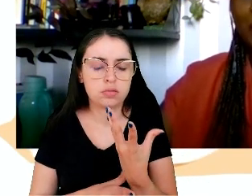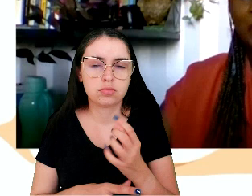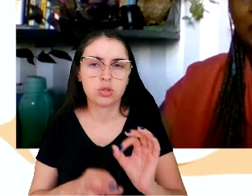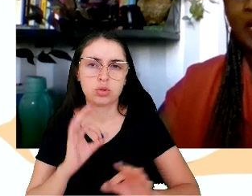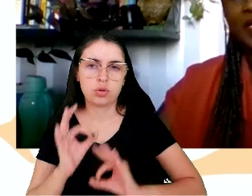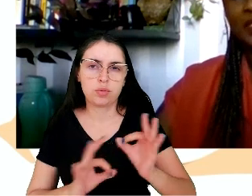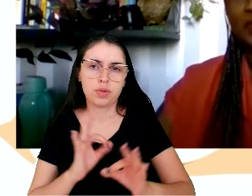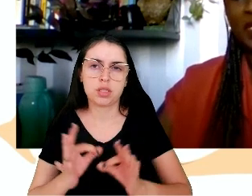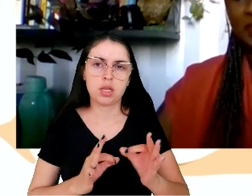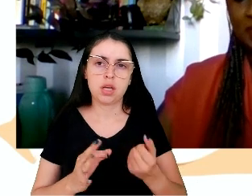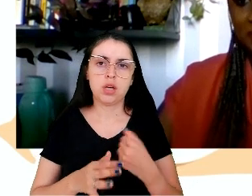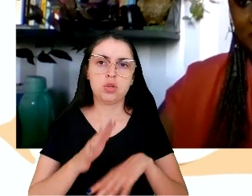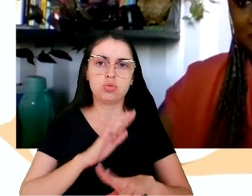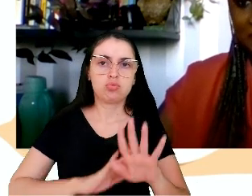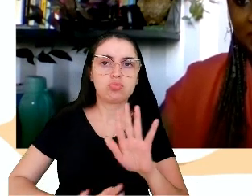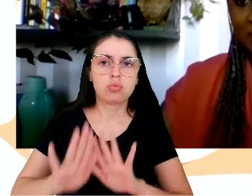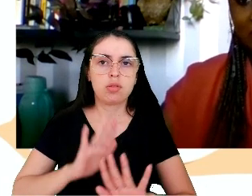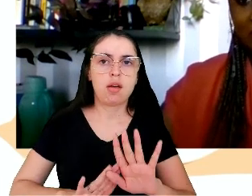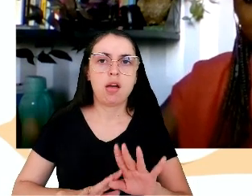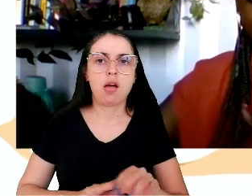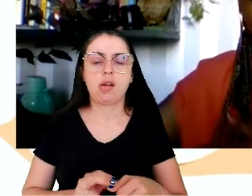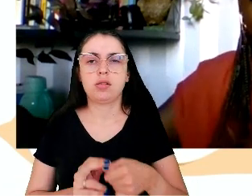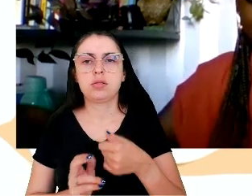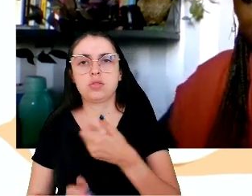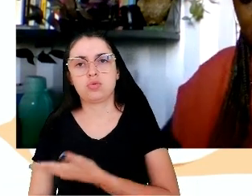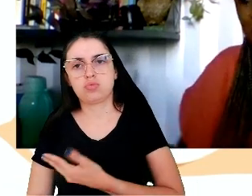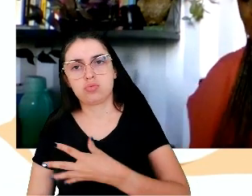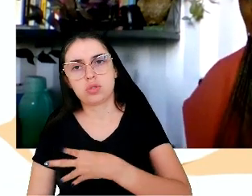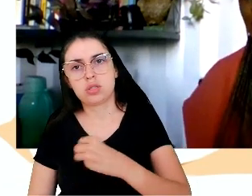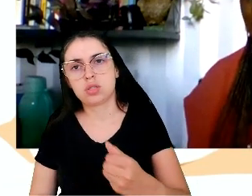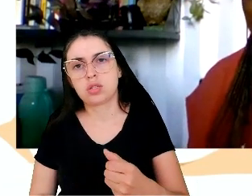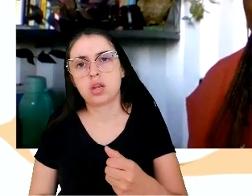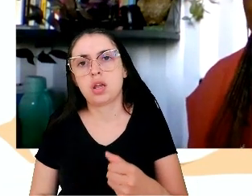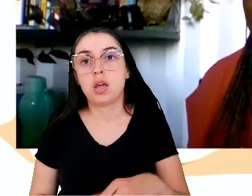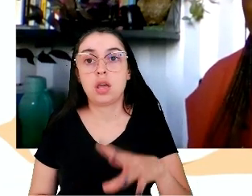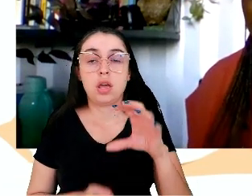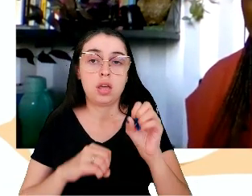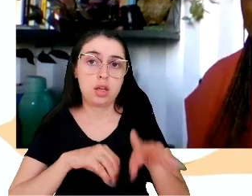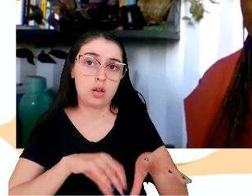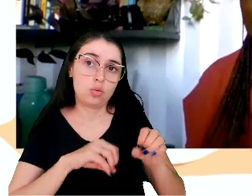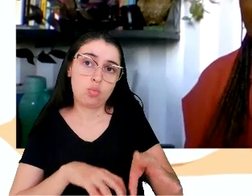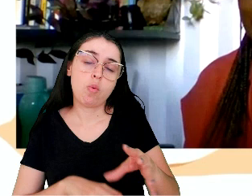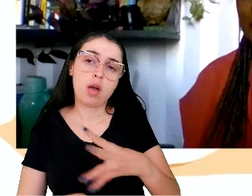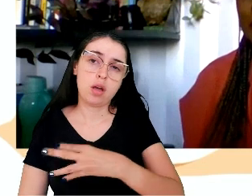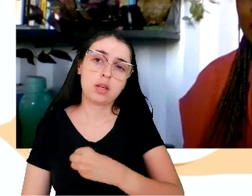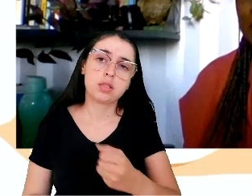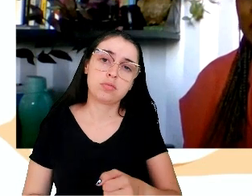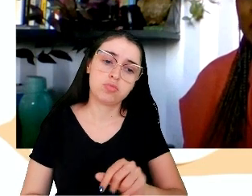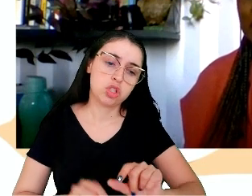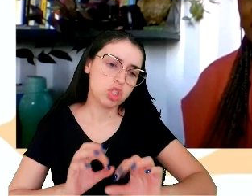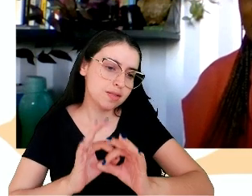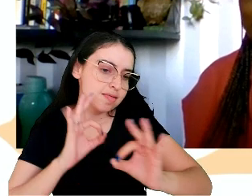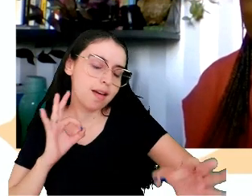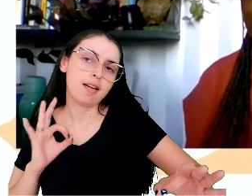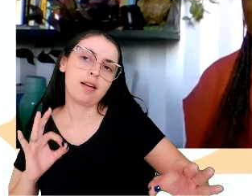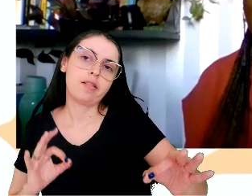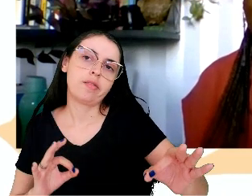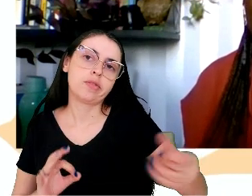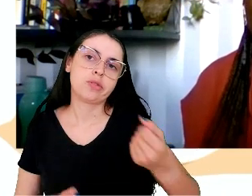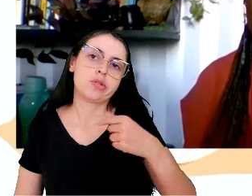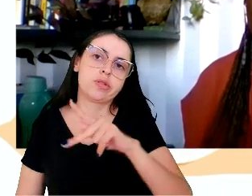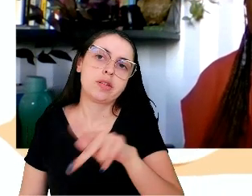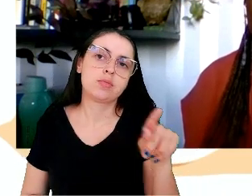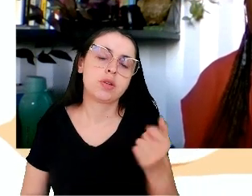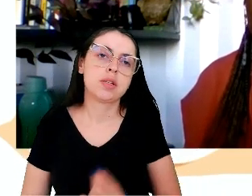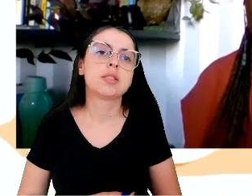estratégias para cuidar e educar as nossas crianças, enquanto nós estamos distantes dos professores, as primeiras que precisaram